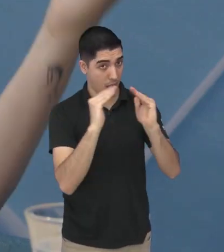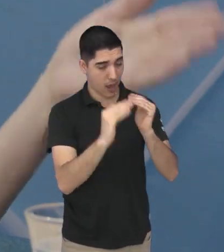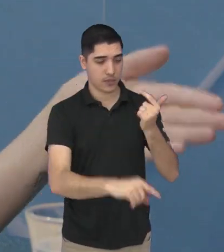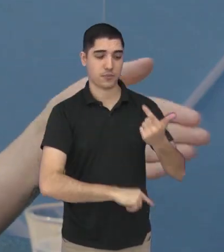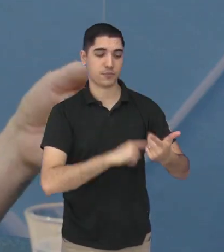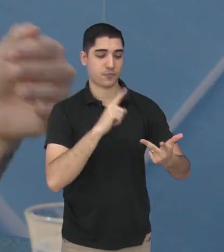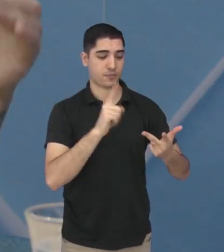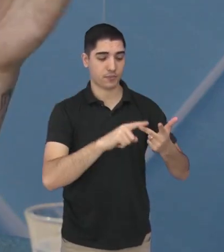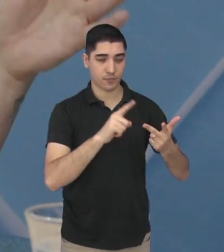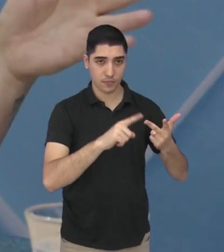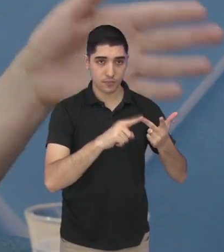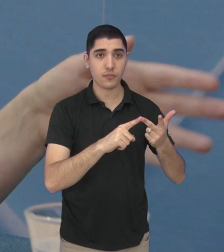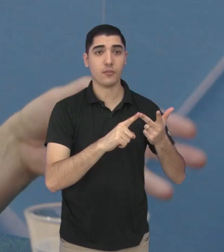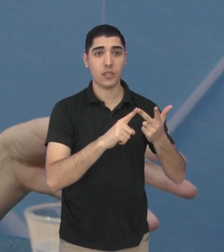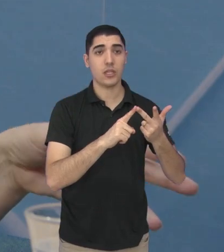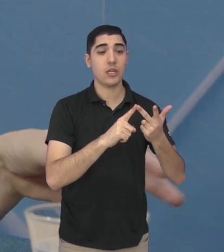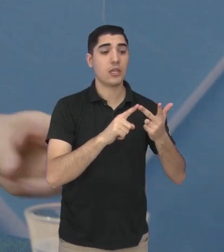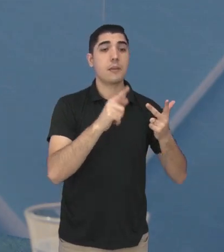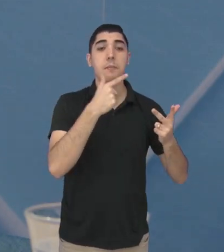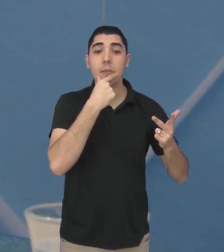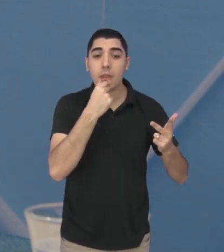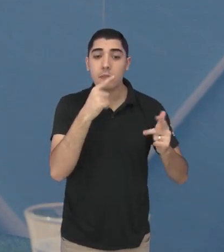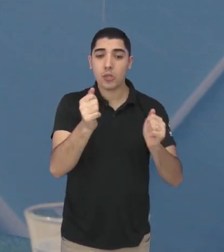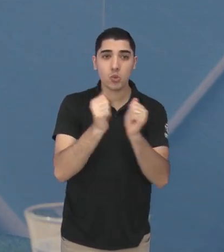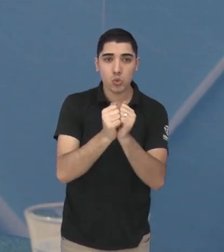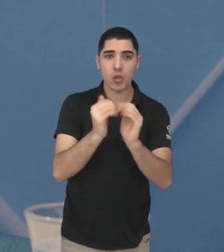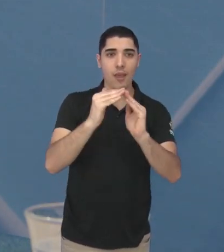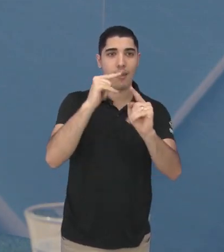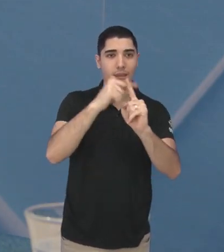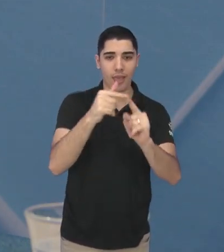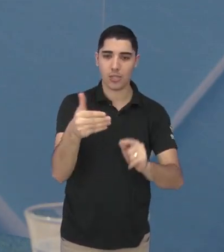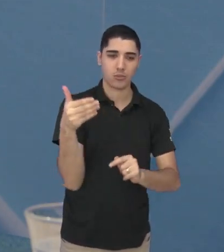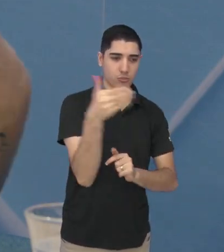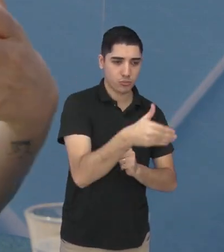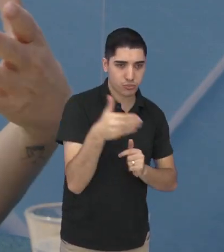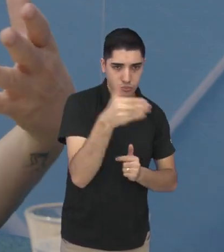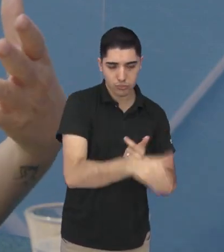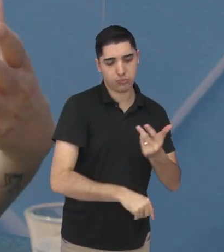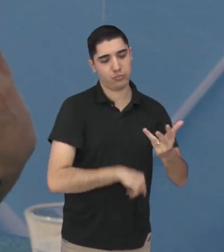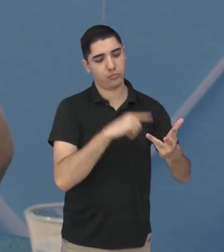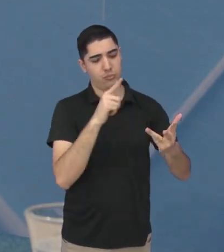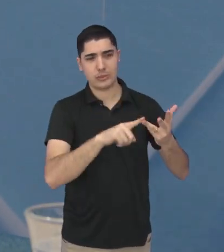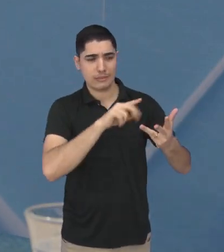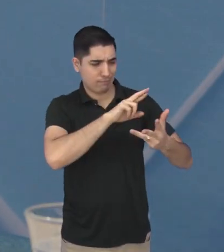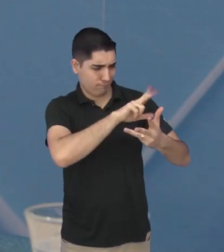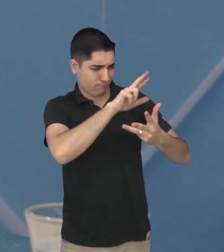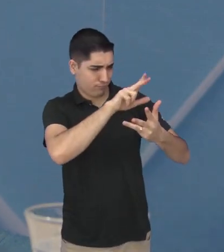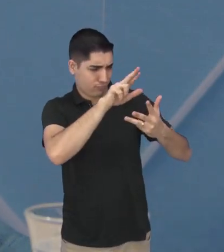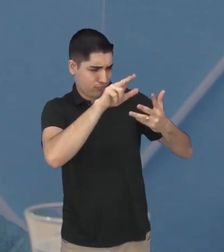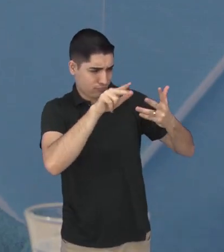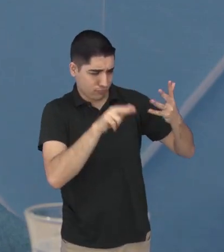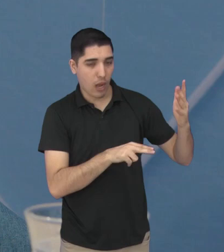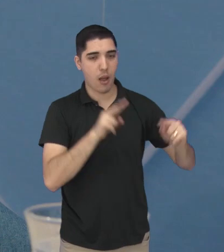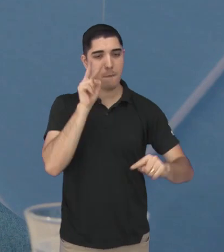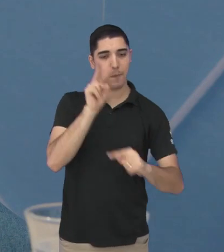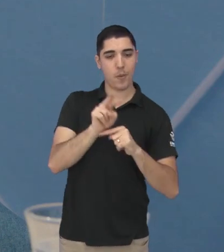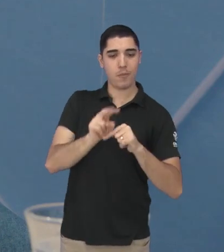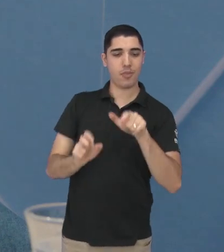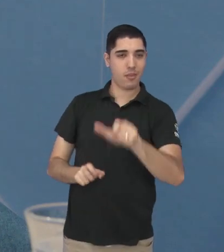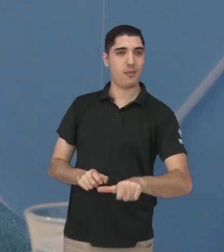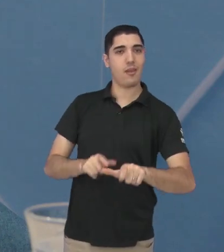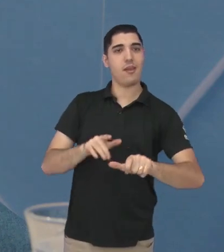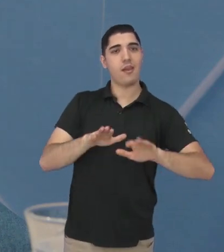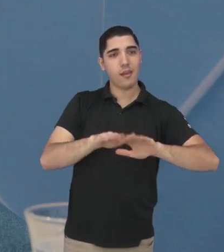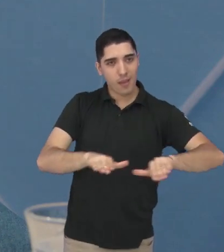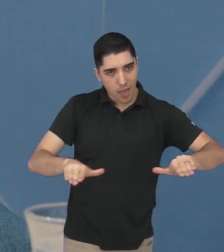estar junto com o menino que vai para a igreja. Então, a gente tem uma rede que protege essa criança, que